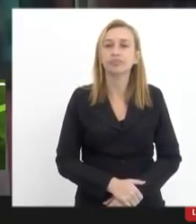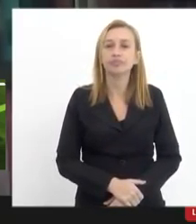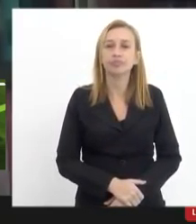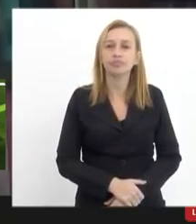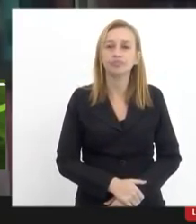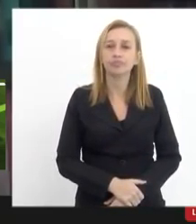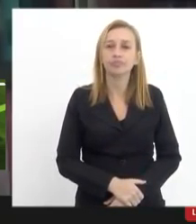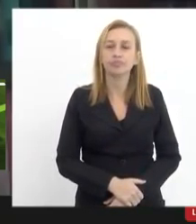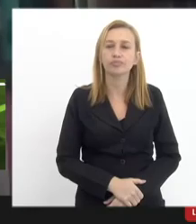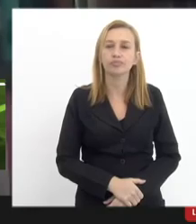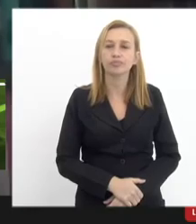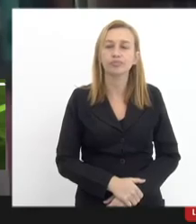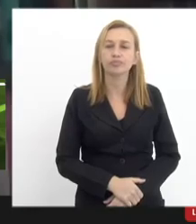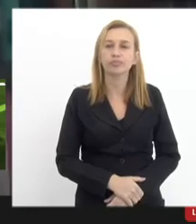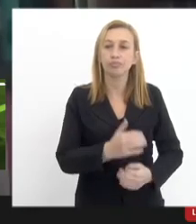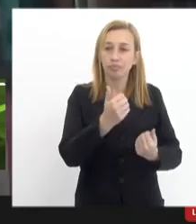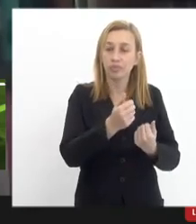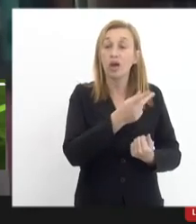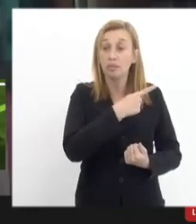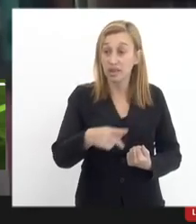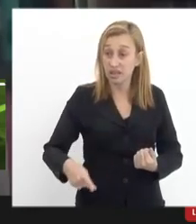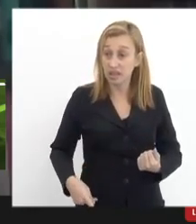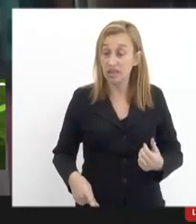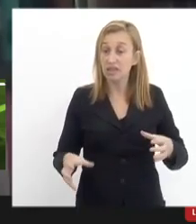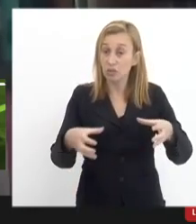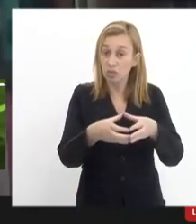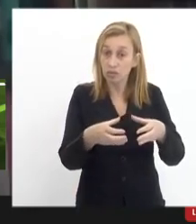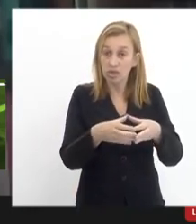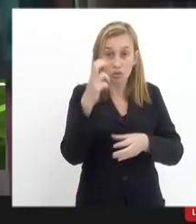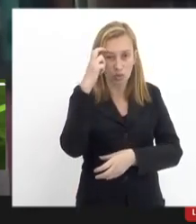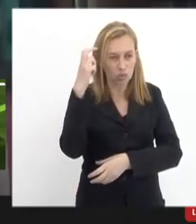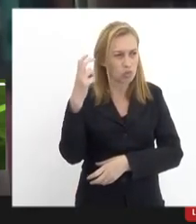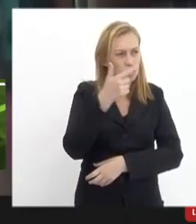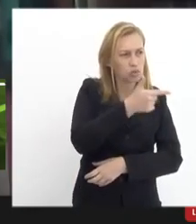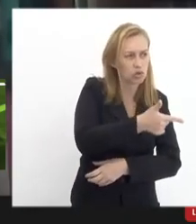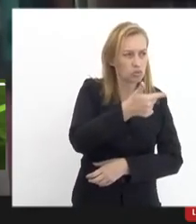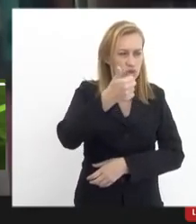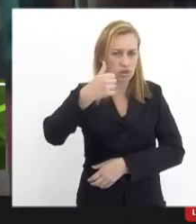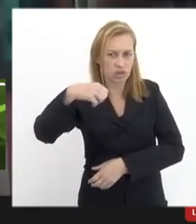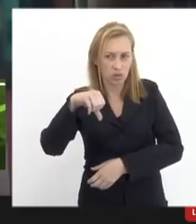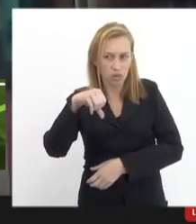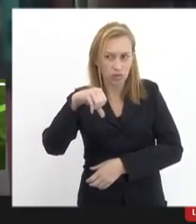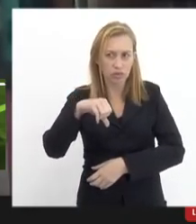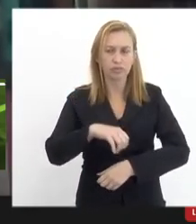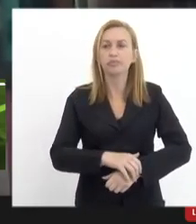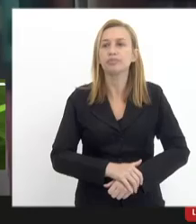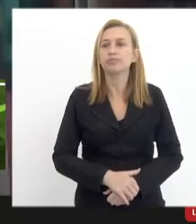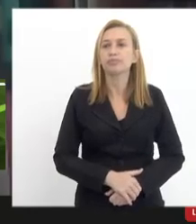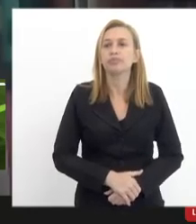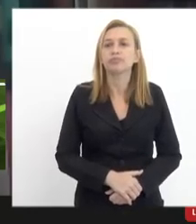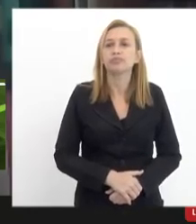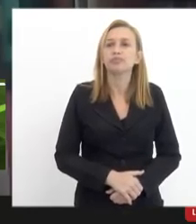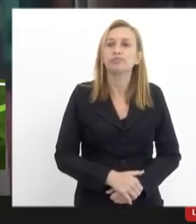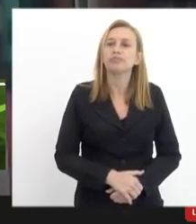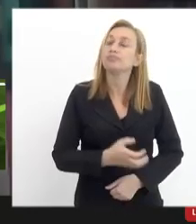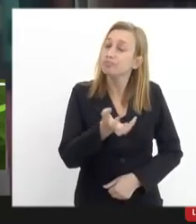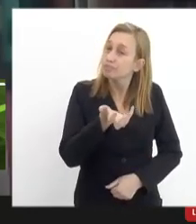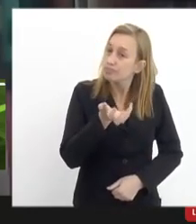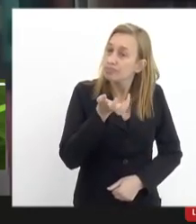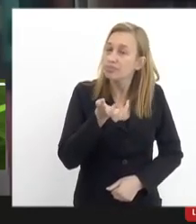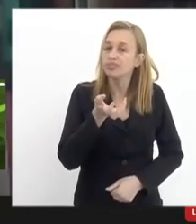sobretudo na presidência da Comissão de Cultura, em 2019, nós queríamos